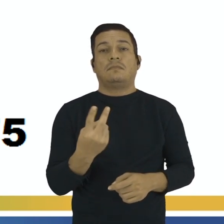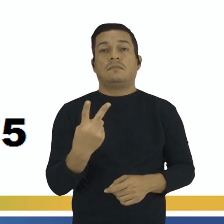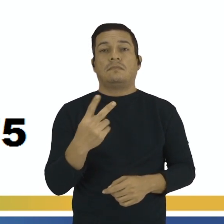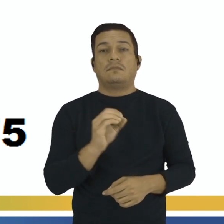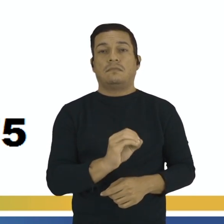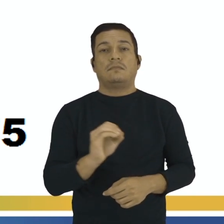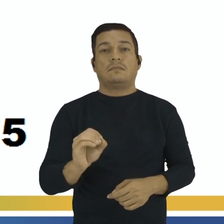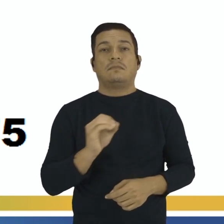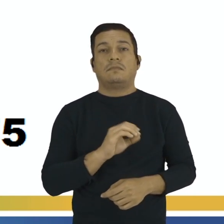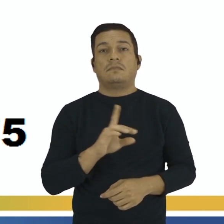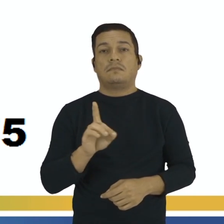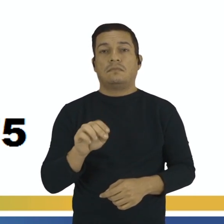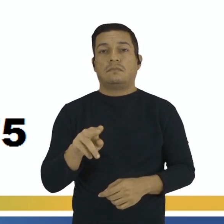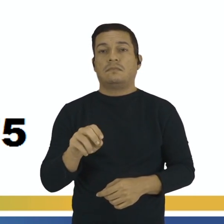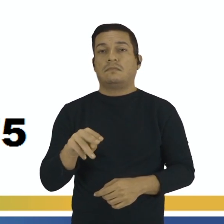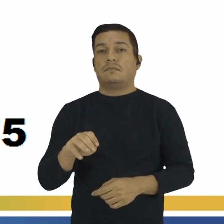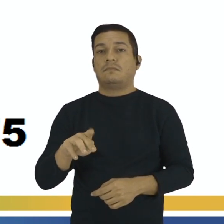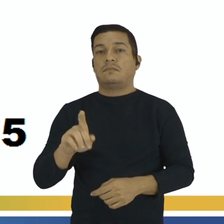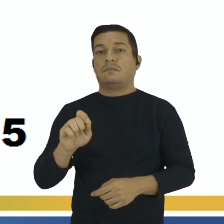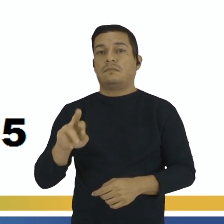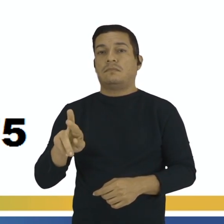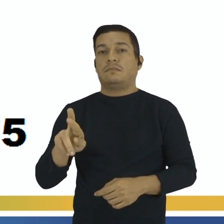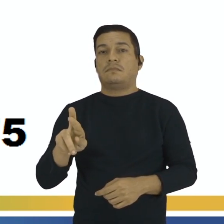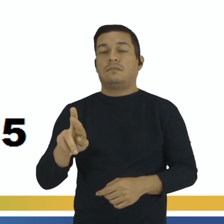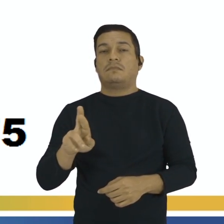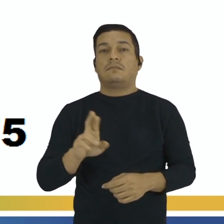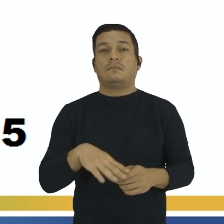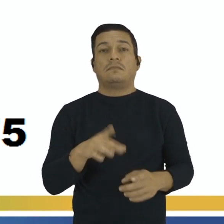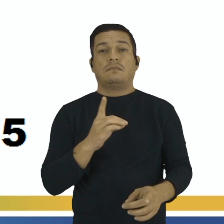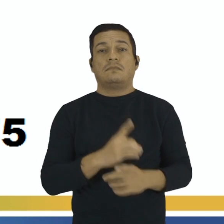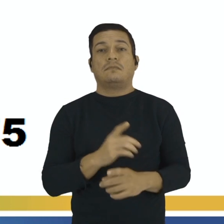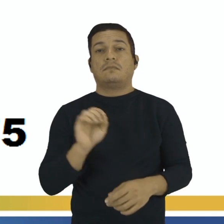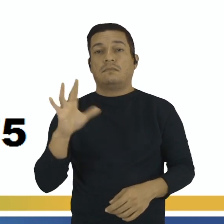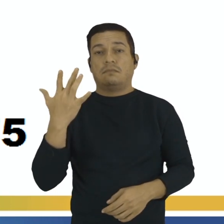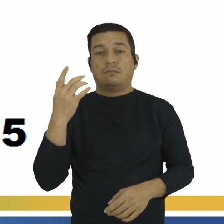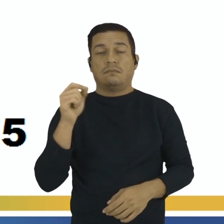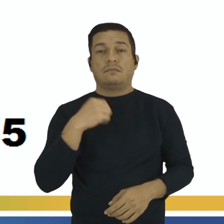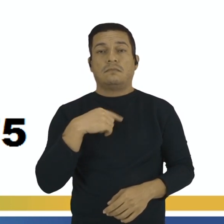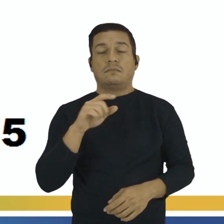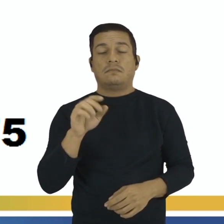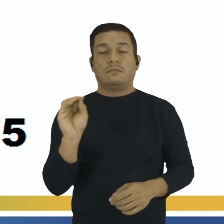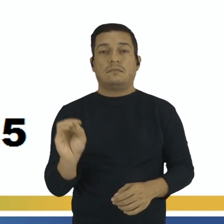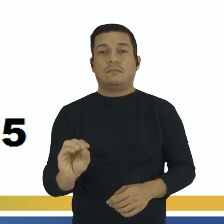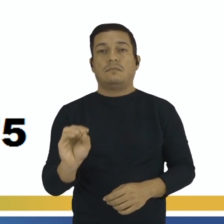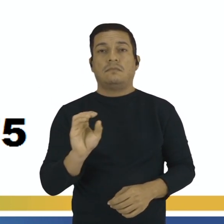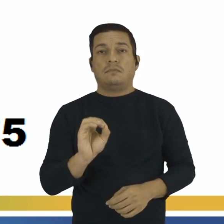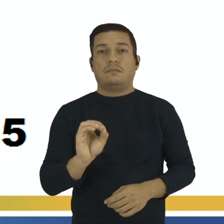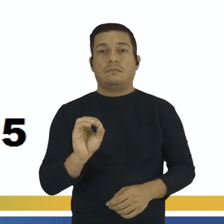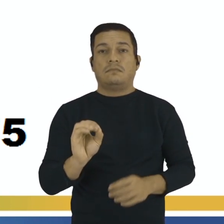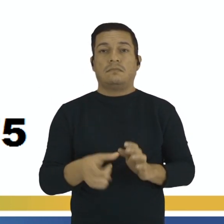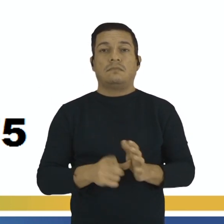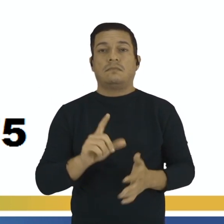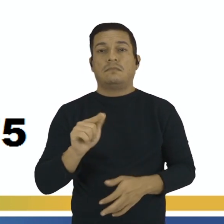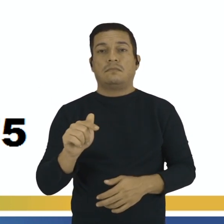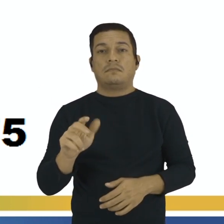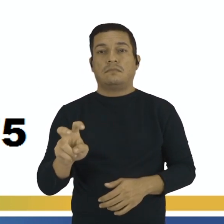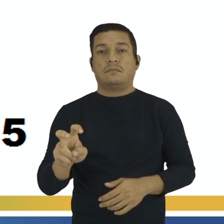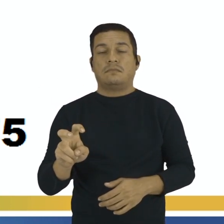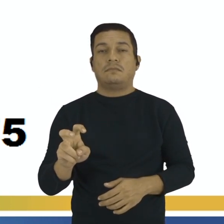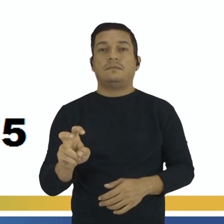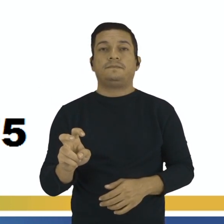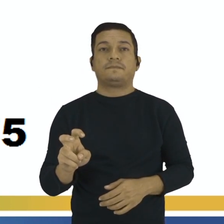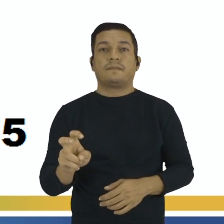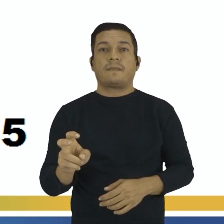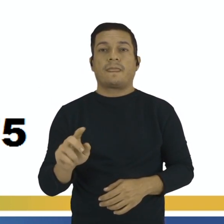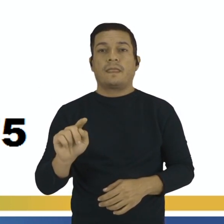zeros lá no nosso denominador, certo? Então, olha só, para isso acontecer, eu vou precisar acrescentar um zero antes do número 75.